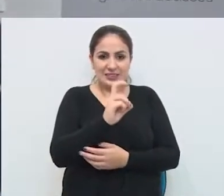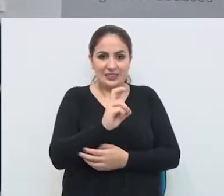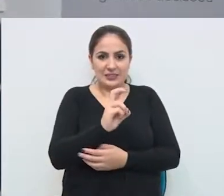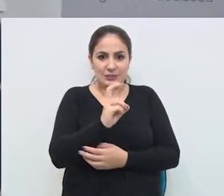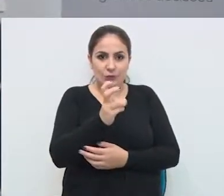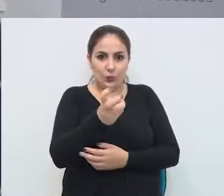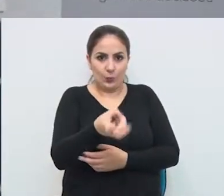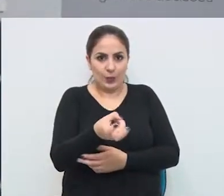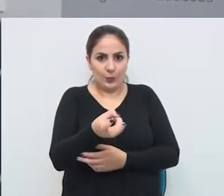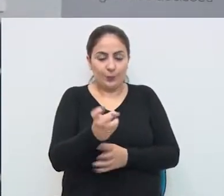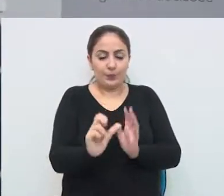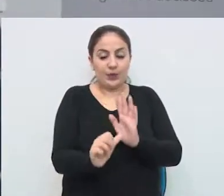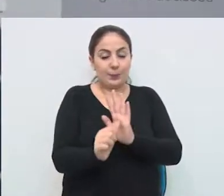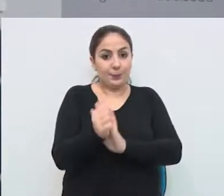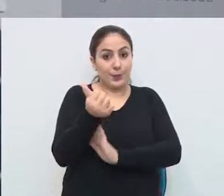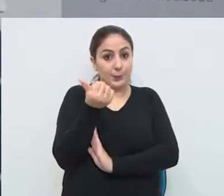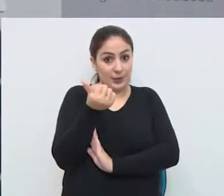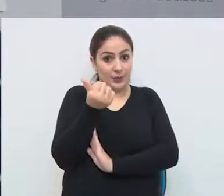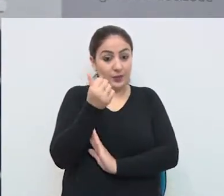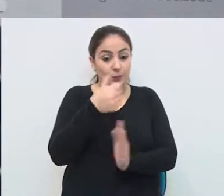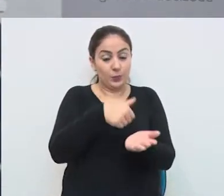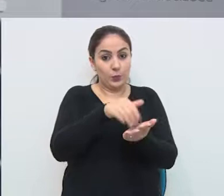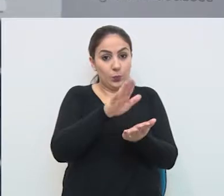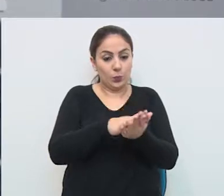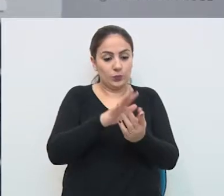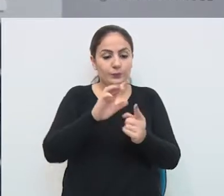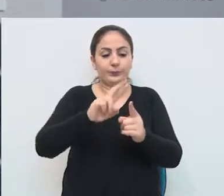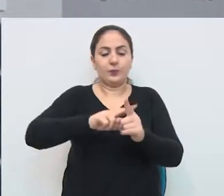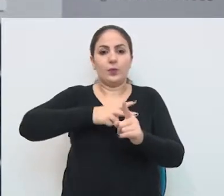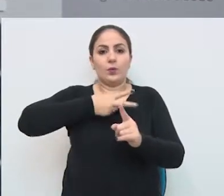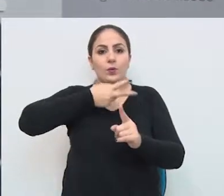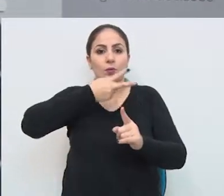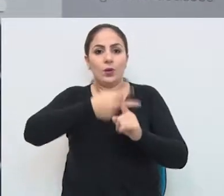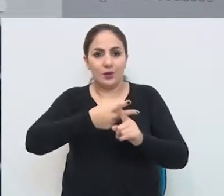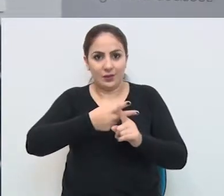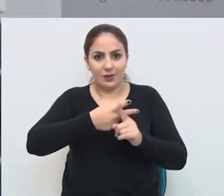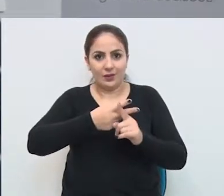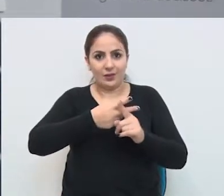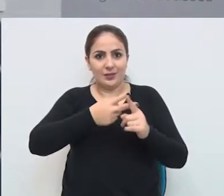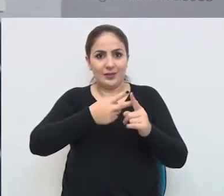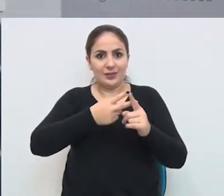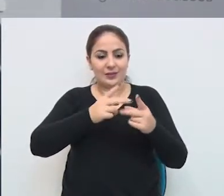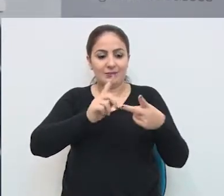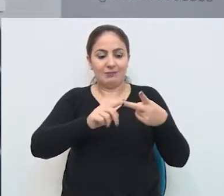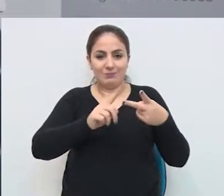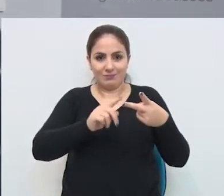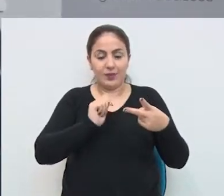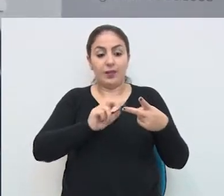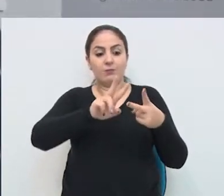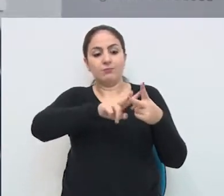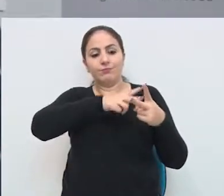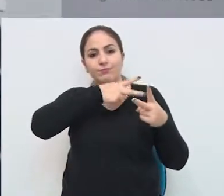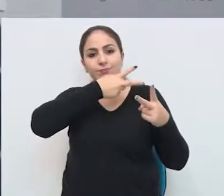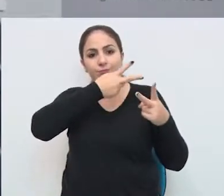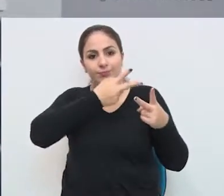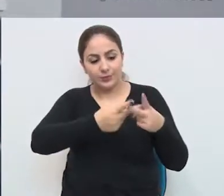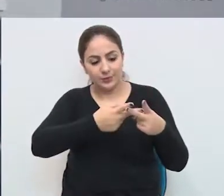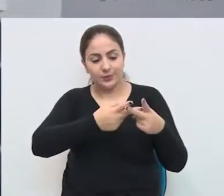mil na primeira multa, dobramos na segunda, dobramos na